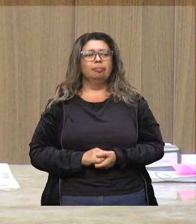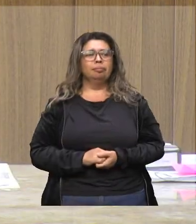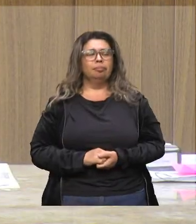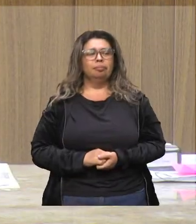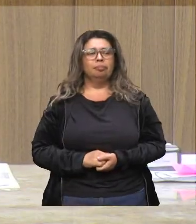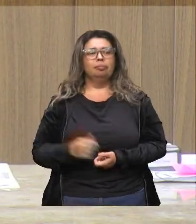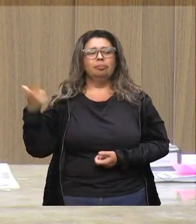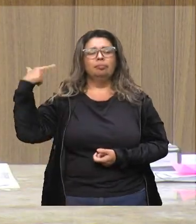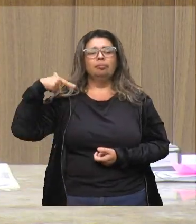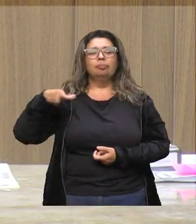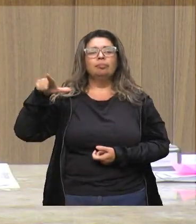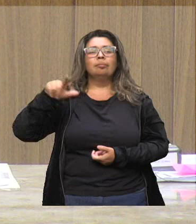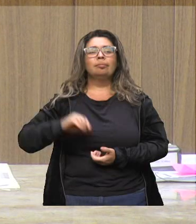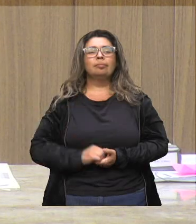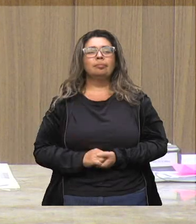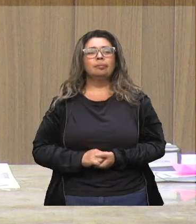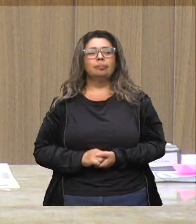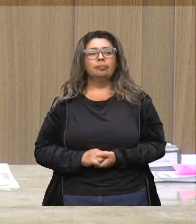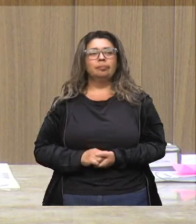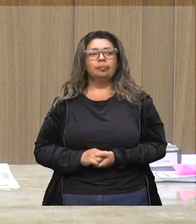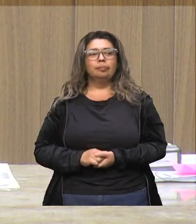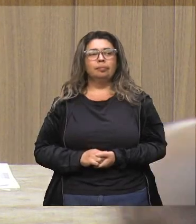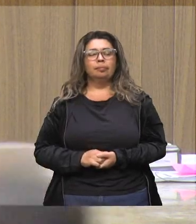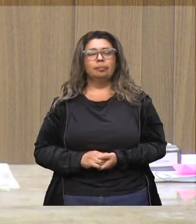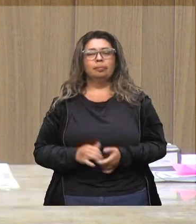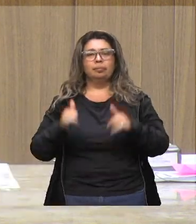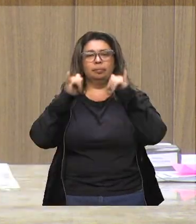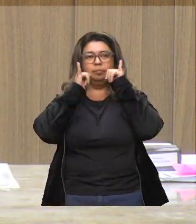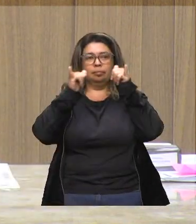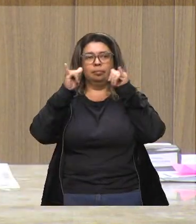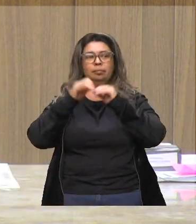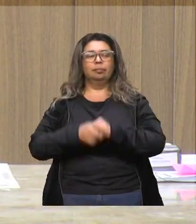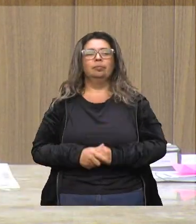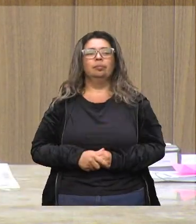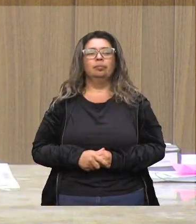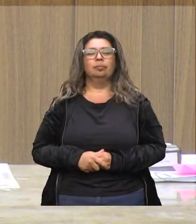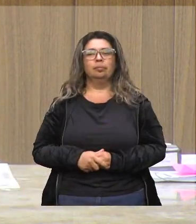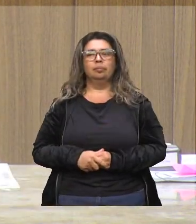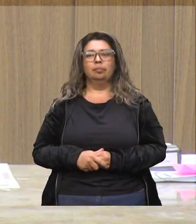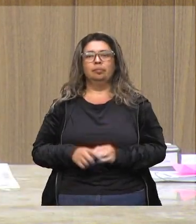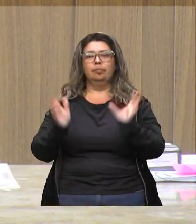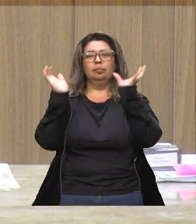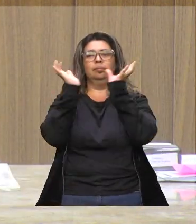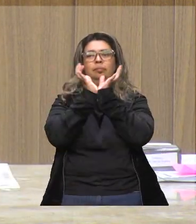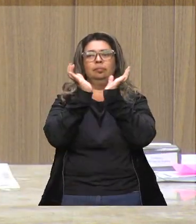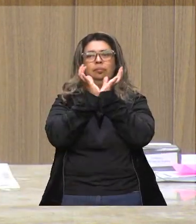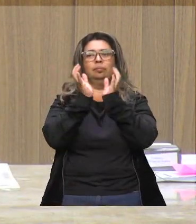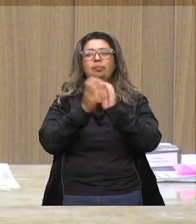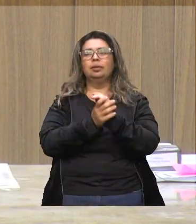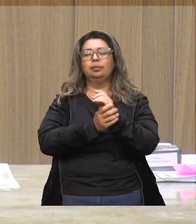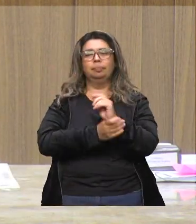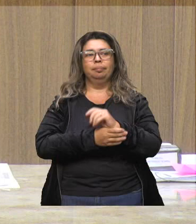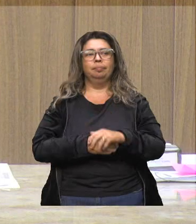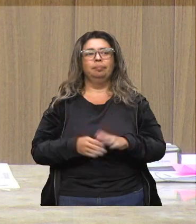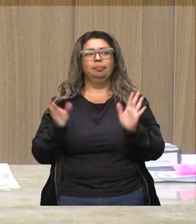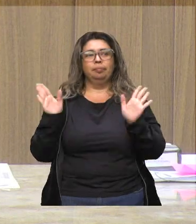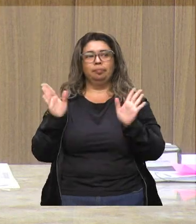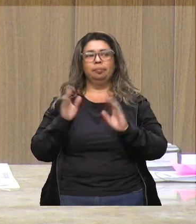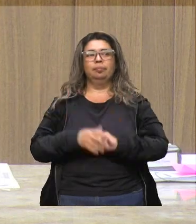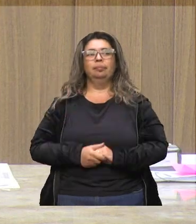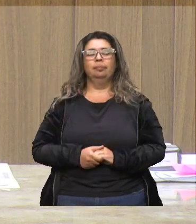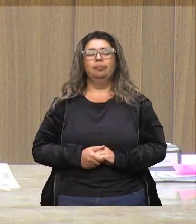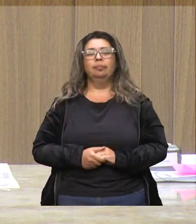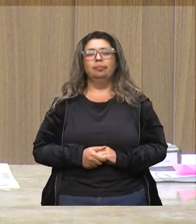Dando continuidade da comunicação das lideranças, comissões e frentes parlamentares, com a palavra...